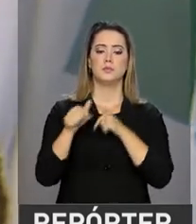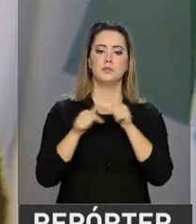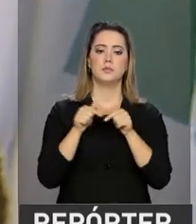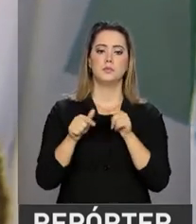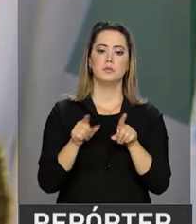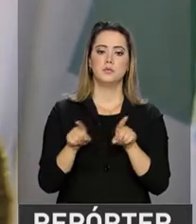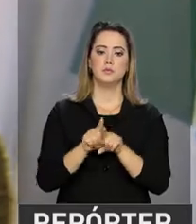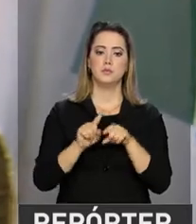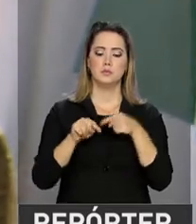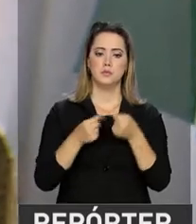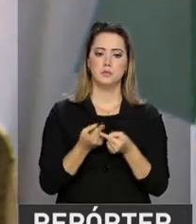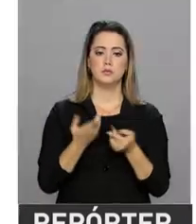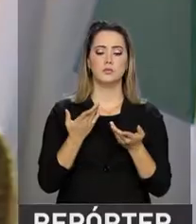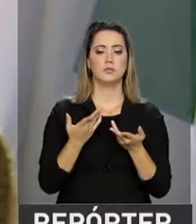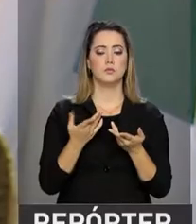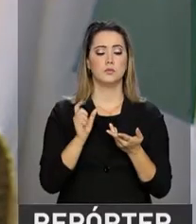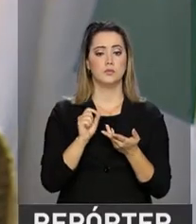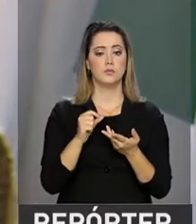é